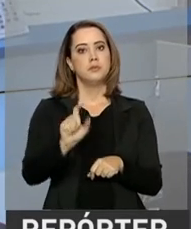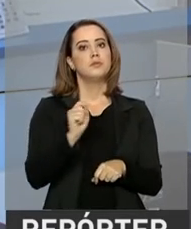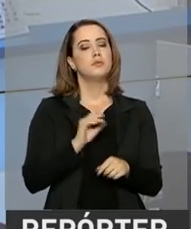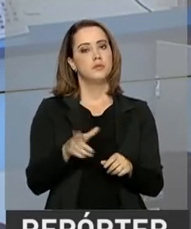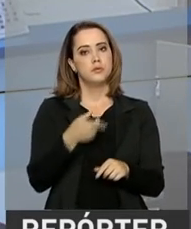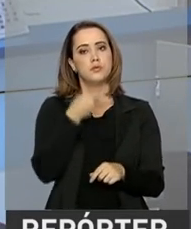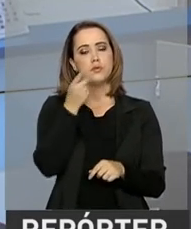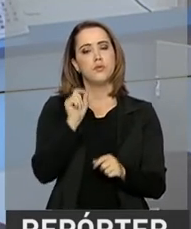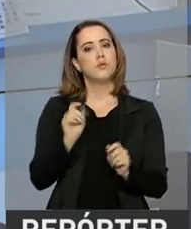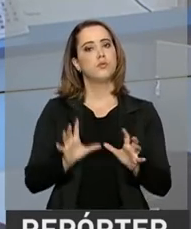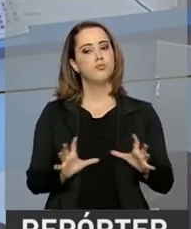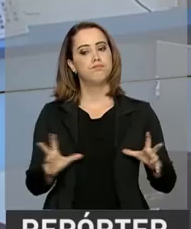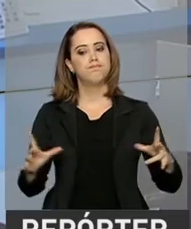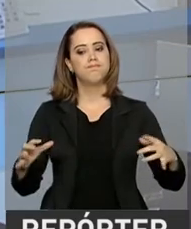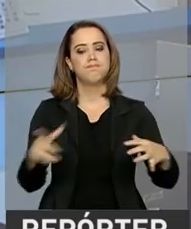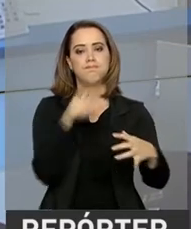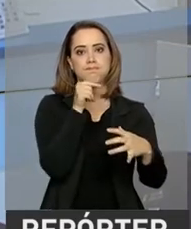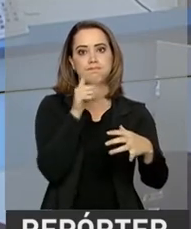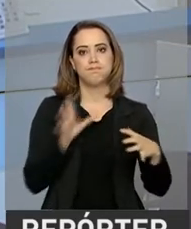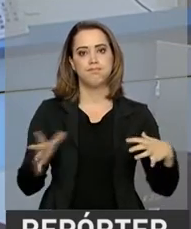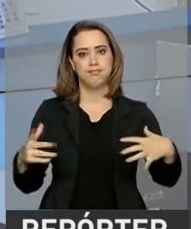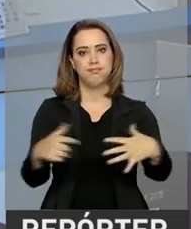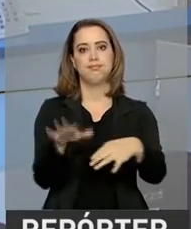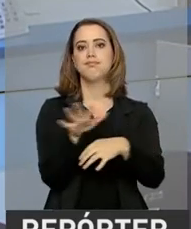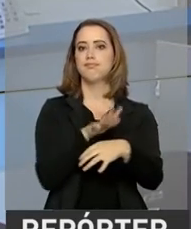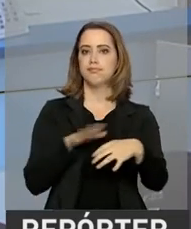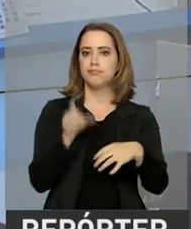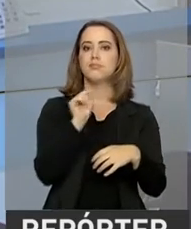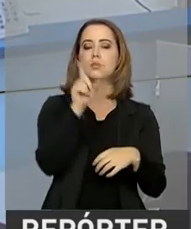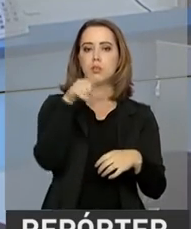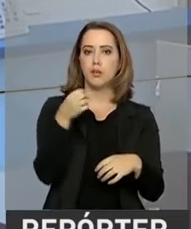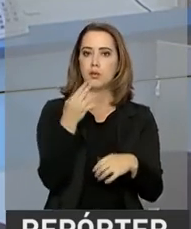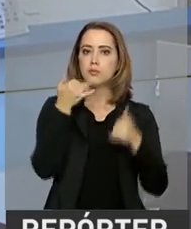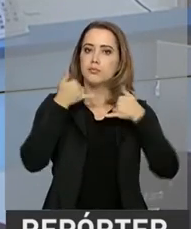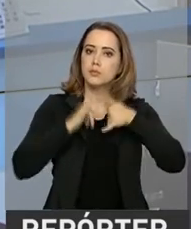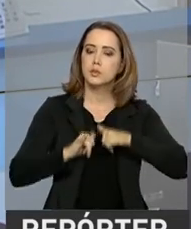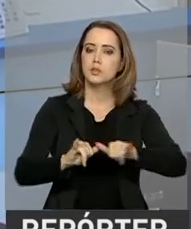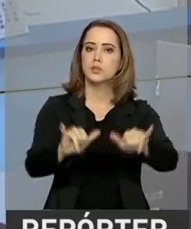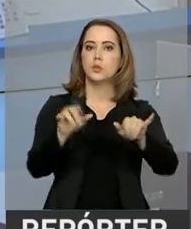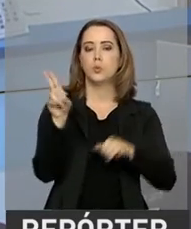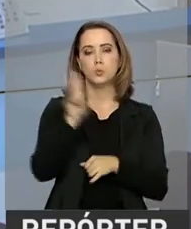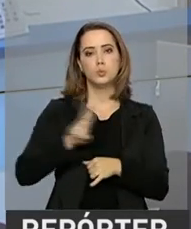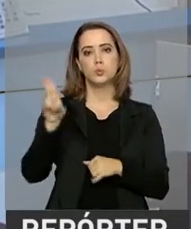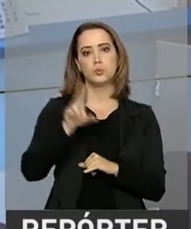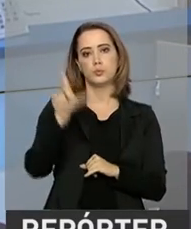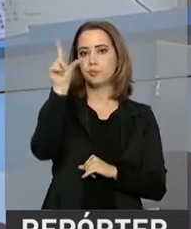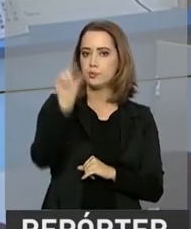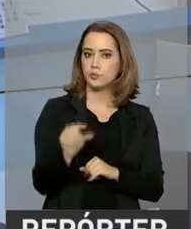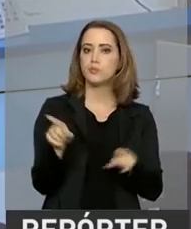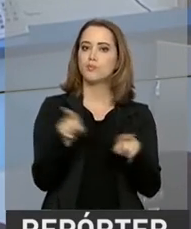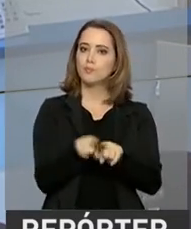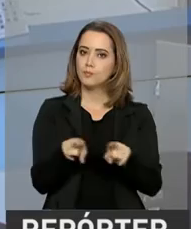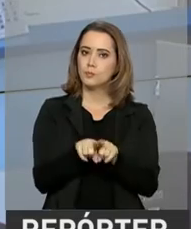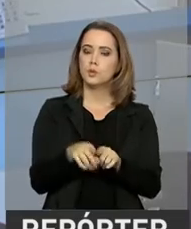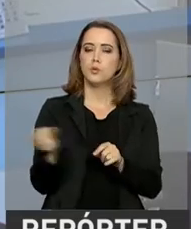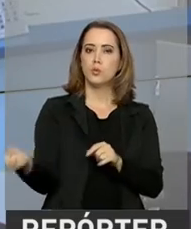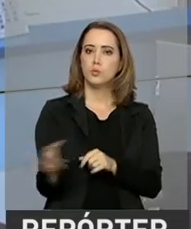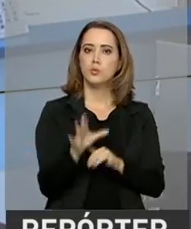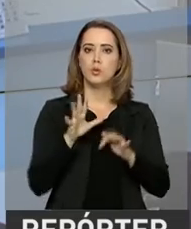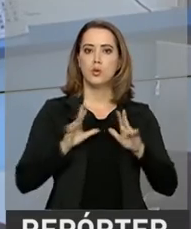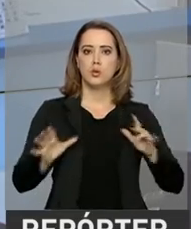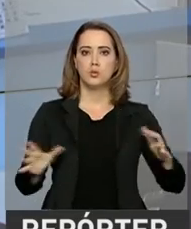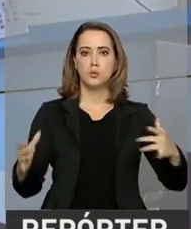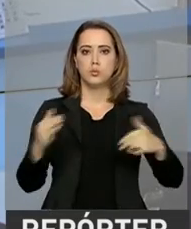água favoreceu a produção de energia elétrica outros fatores que ajudaram por uma redução no consumo e novas usinas que passaram a integrar